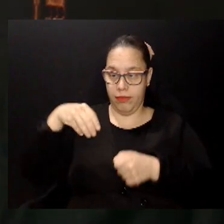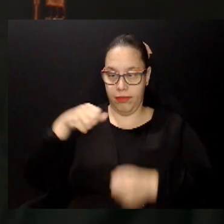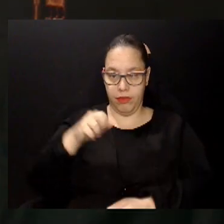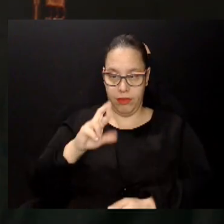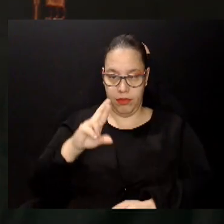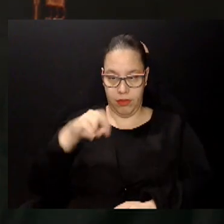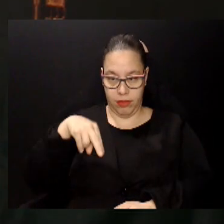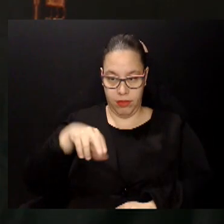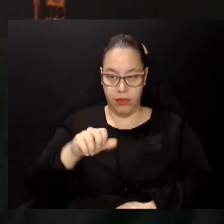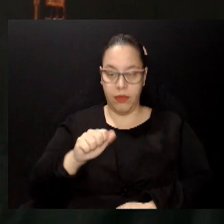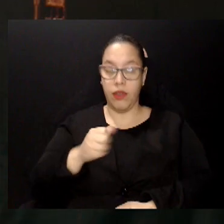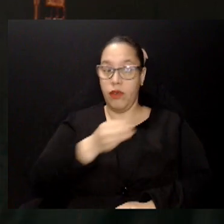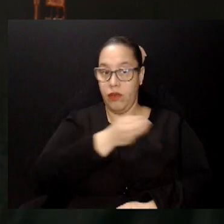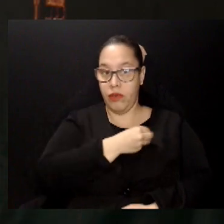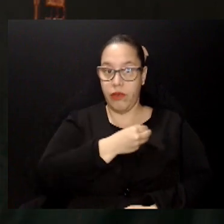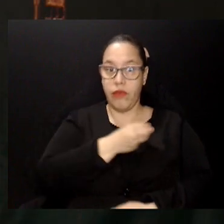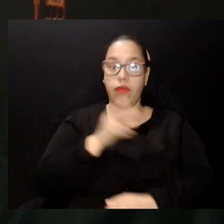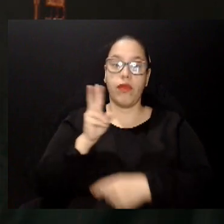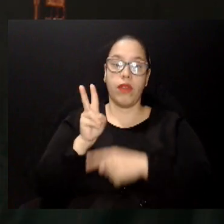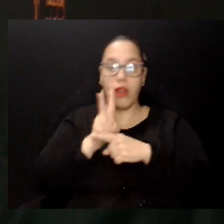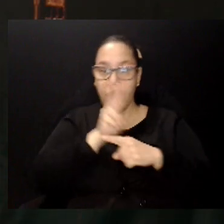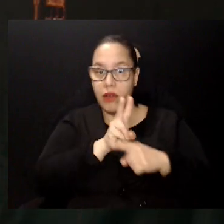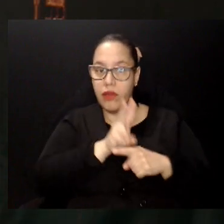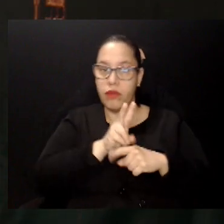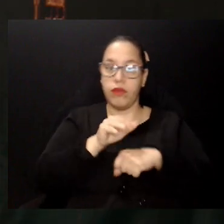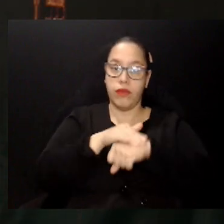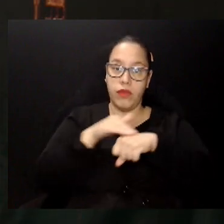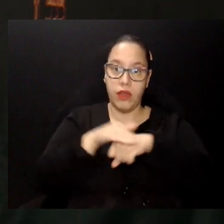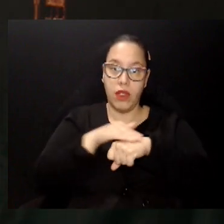passou a infância tentando agradar os pais rígidos